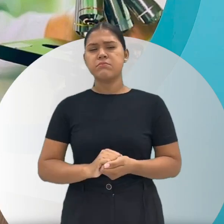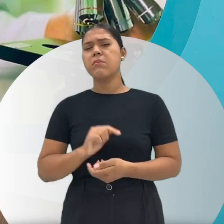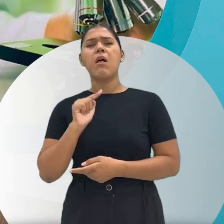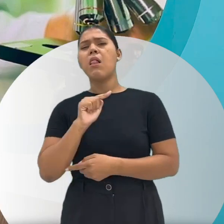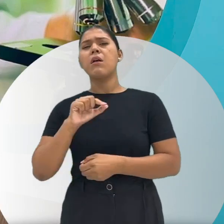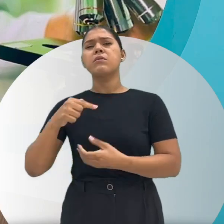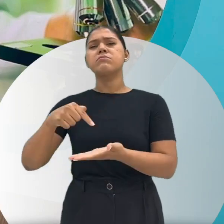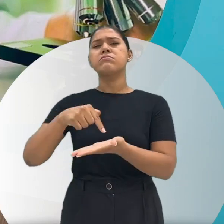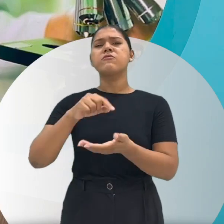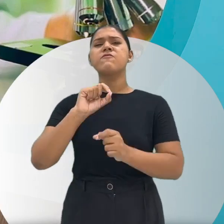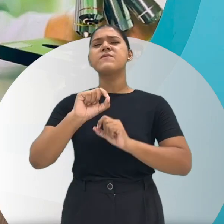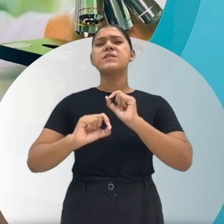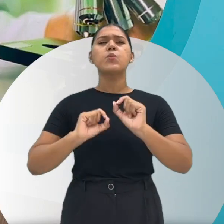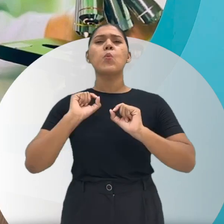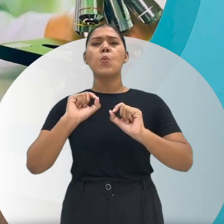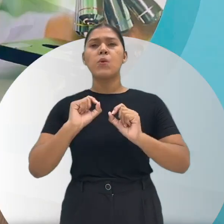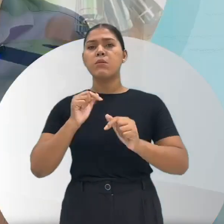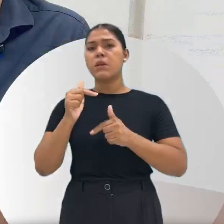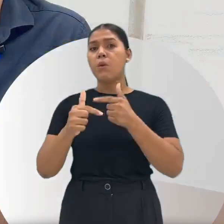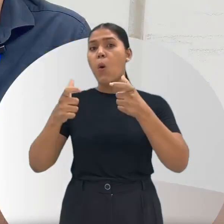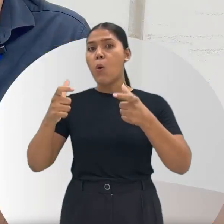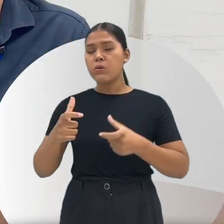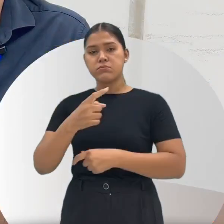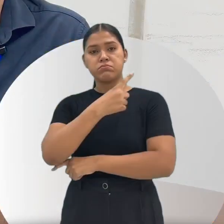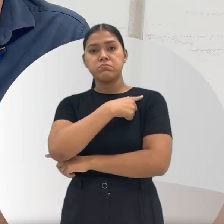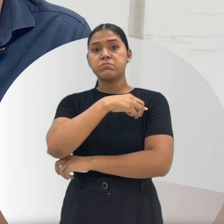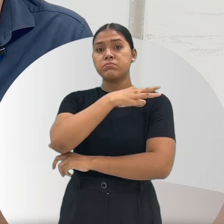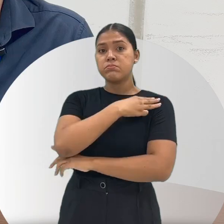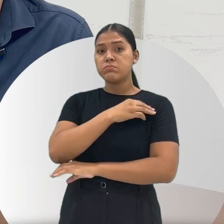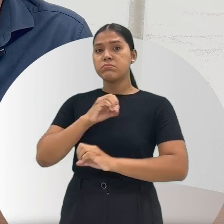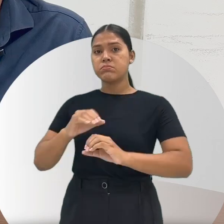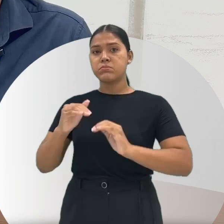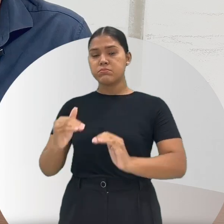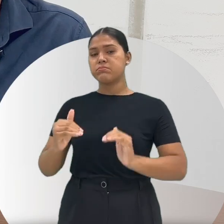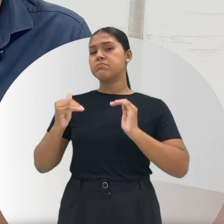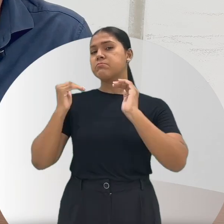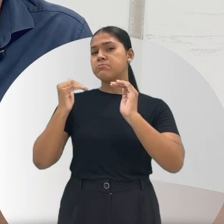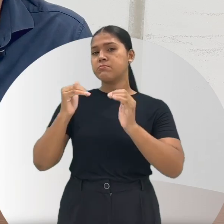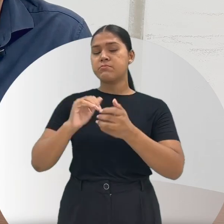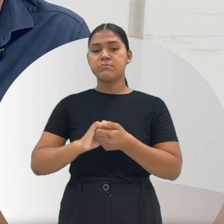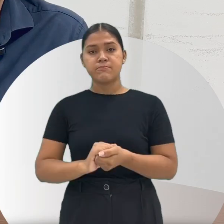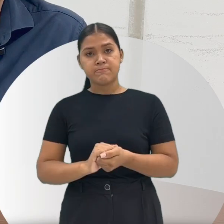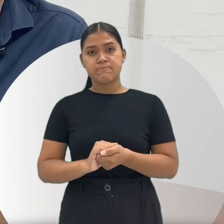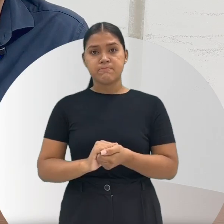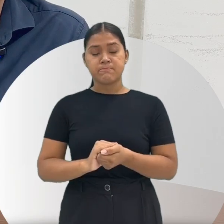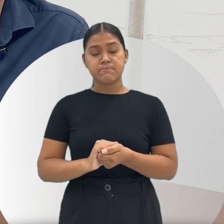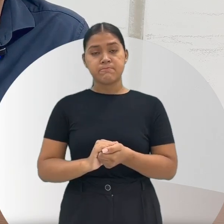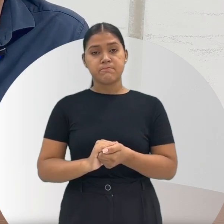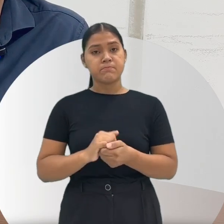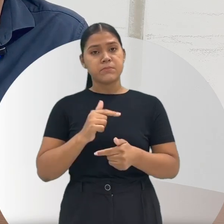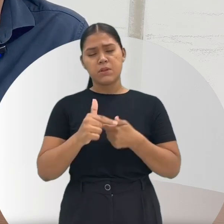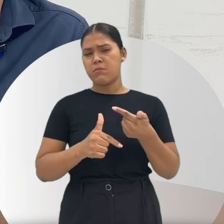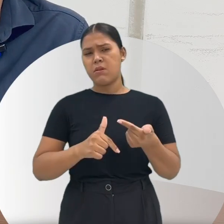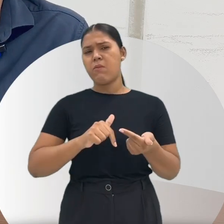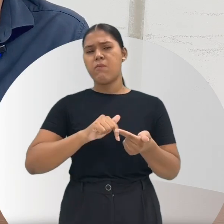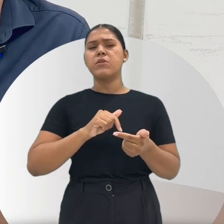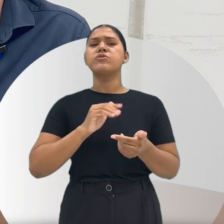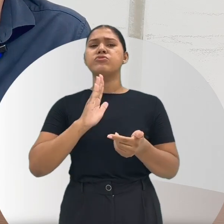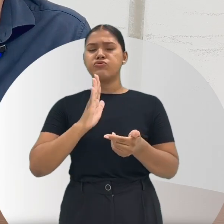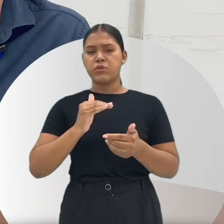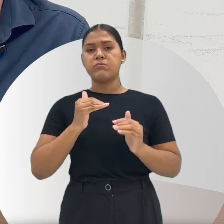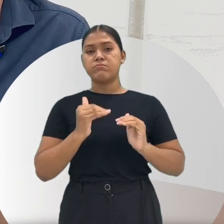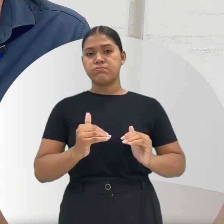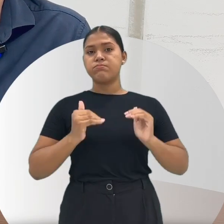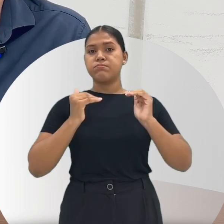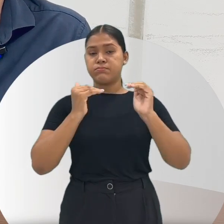como que era? A gente, desde sempre, né, trabalhou em todas as frentes que a instituição nos pedia, e lá em Vilhena